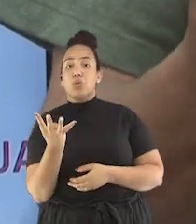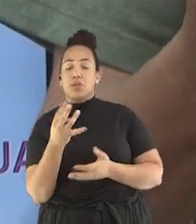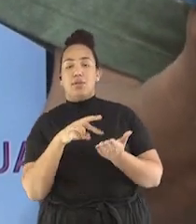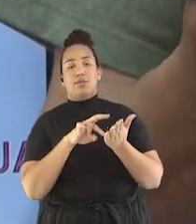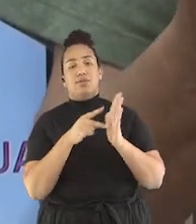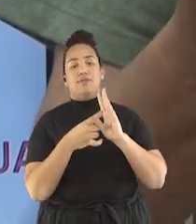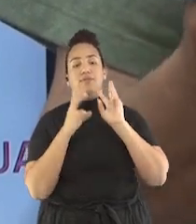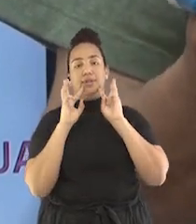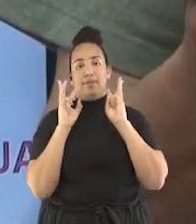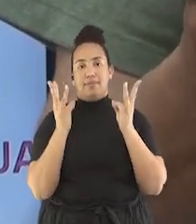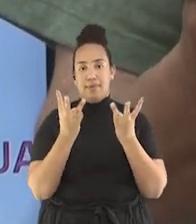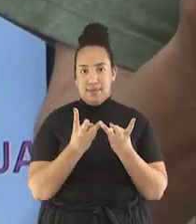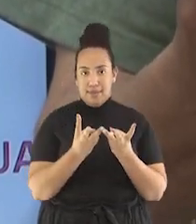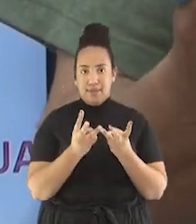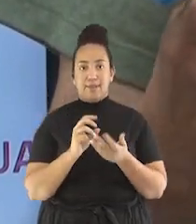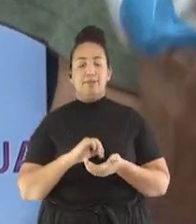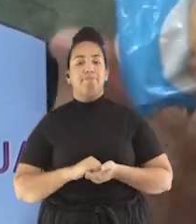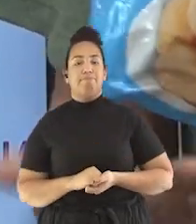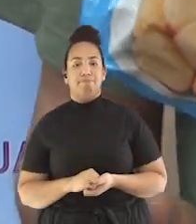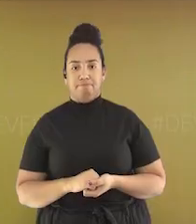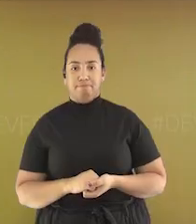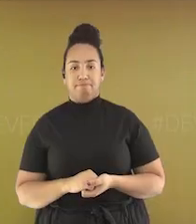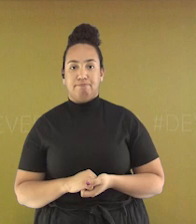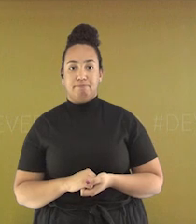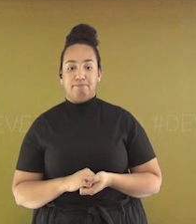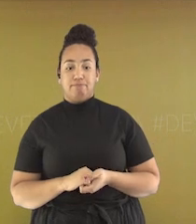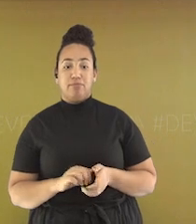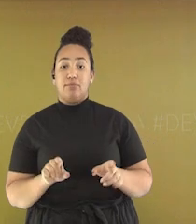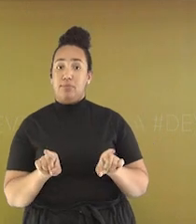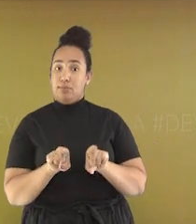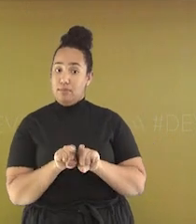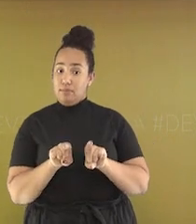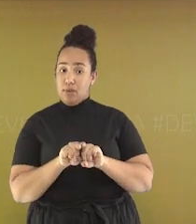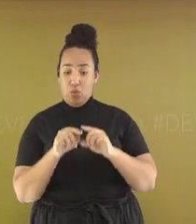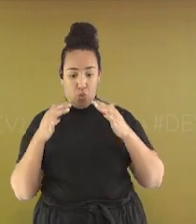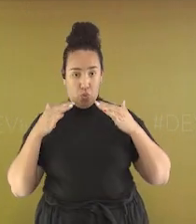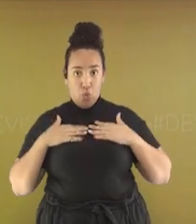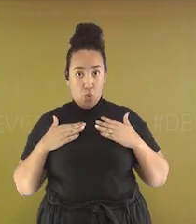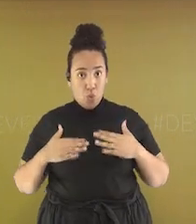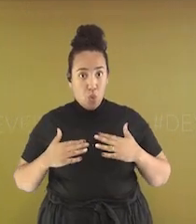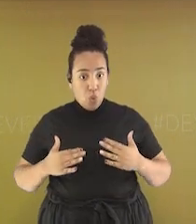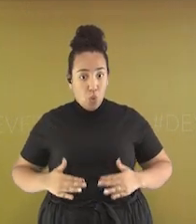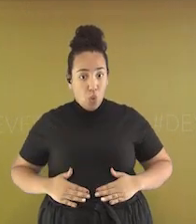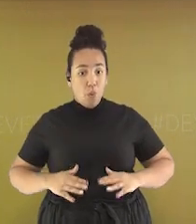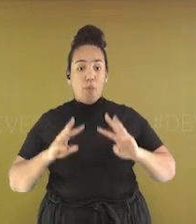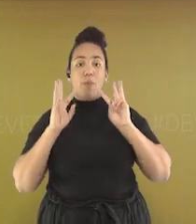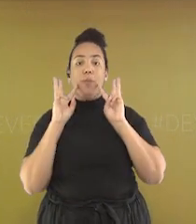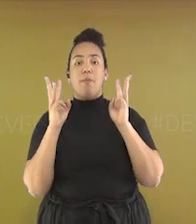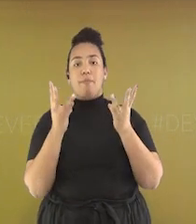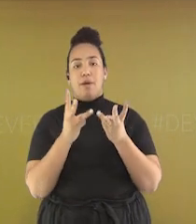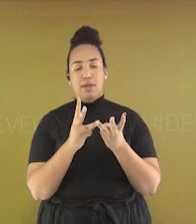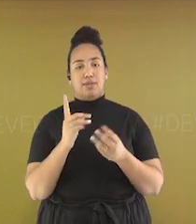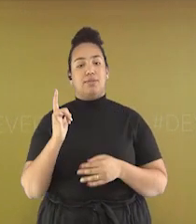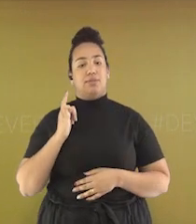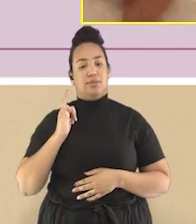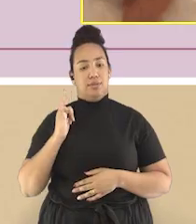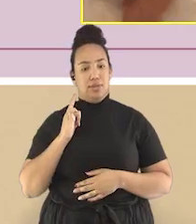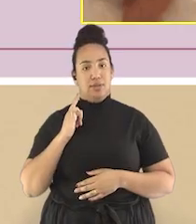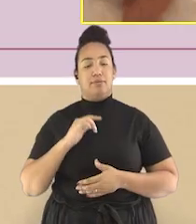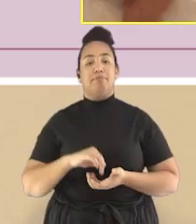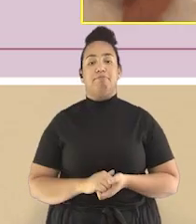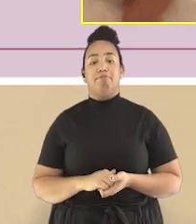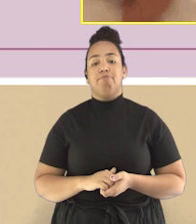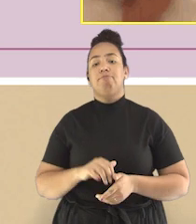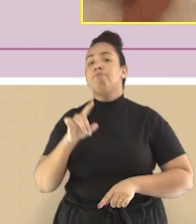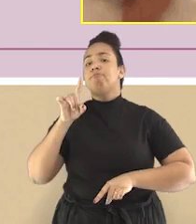quantidade de polvilho que está dentro desse pacote. Também, o meu corpo, ele possui uma massa.